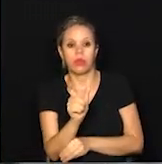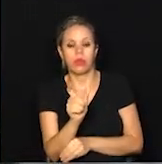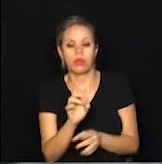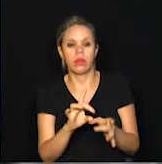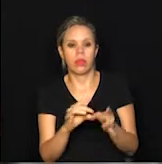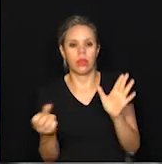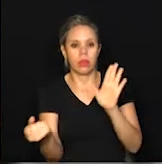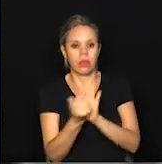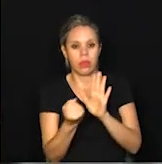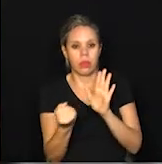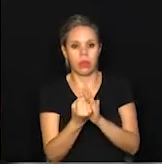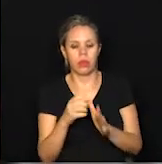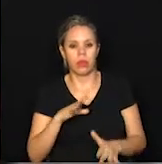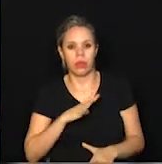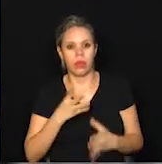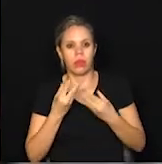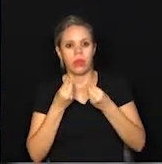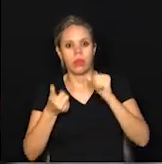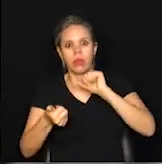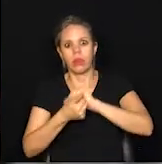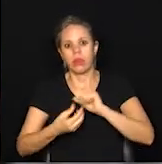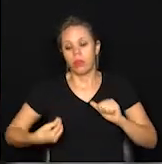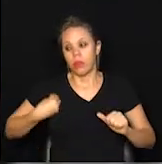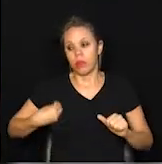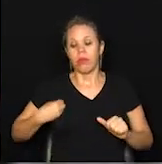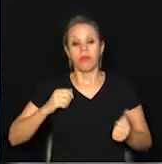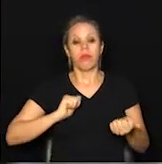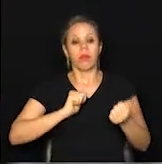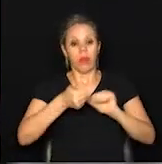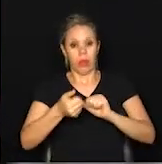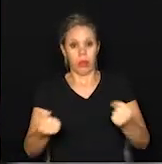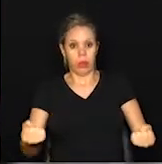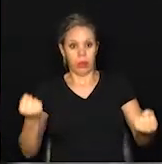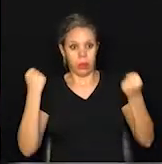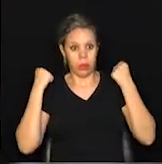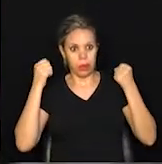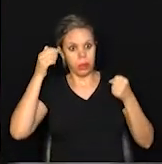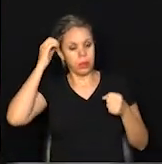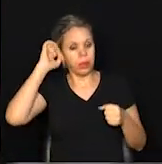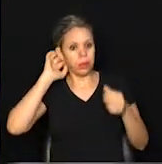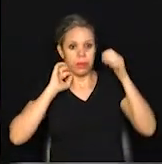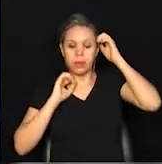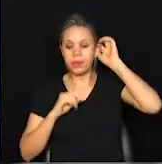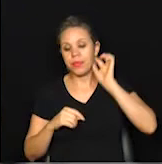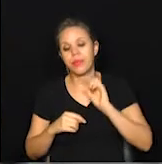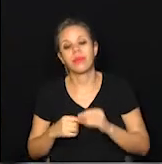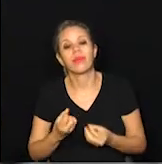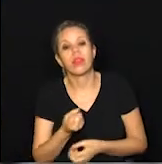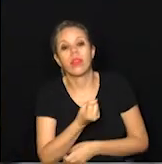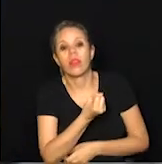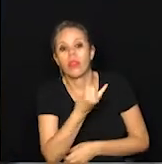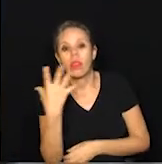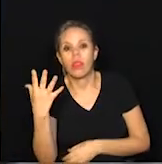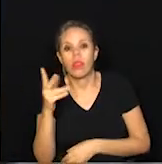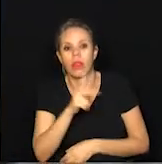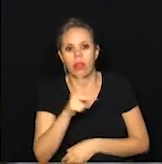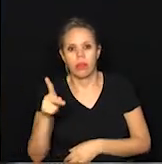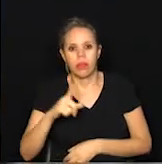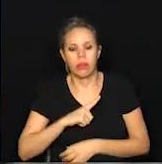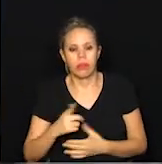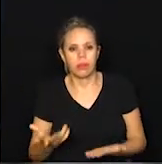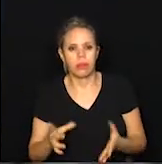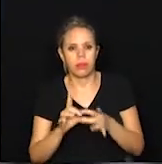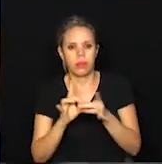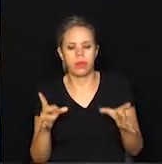no município a qualidade de vida através da atividade física. E com a quantidade de professores que nós temos